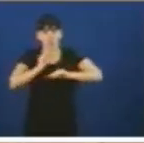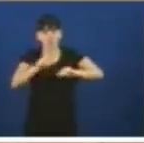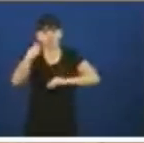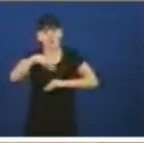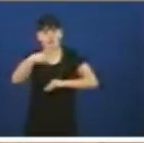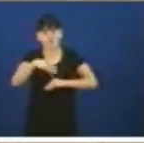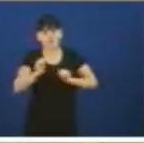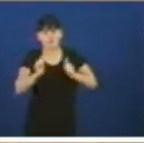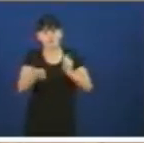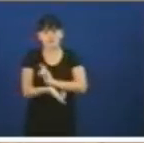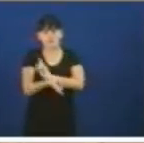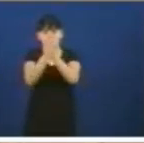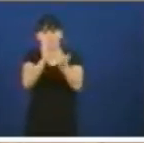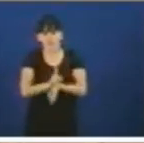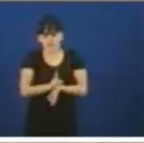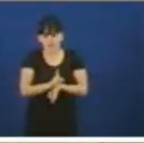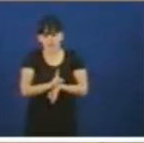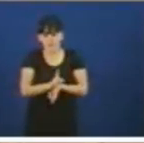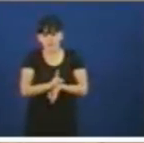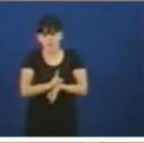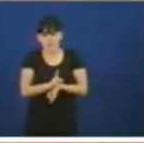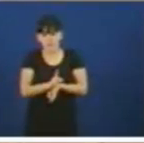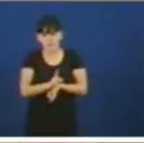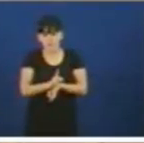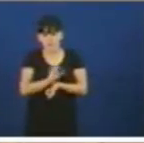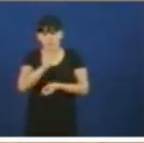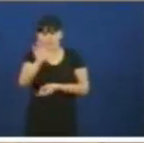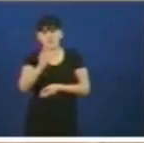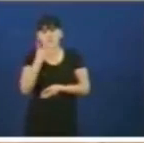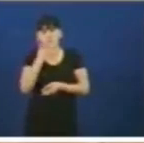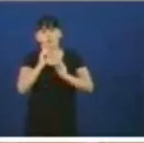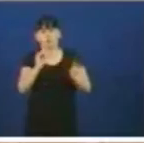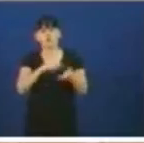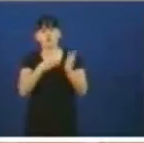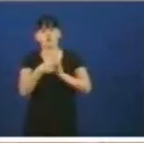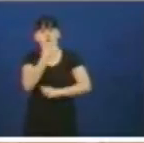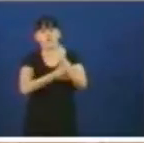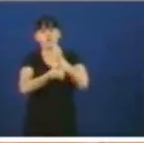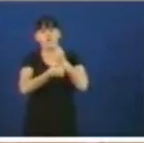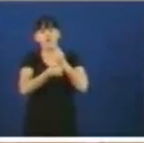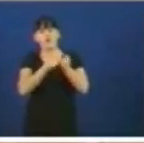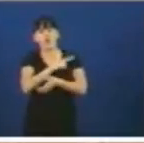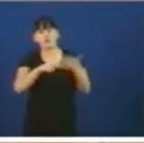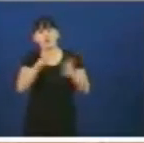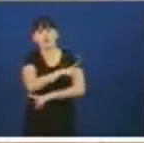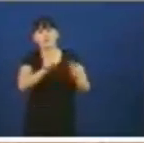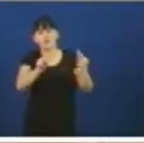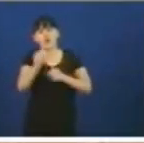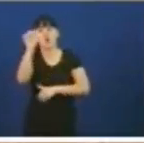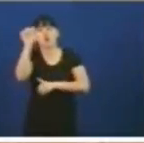convertendo un pequeno atila para o sistema financiero galego rematado concurso eólico